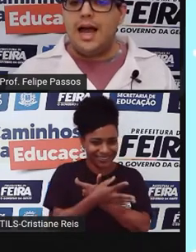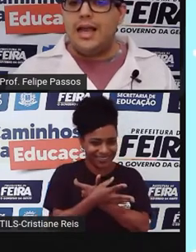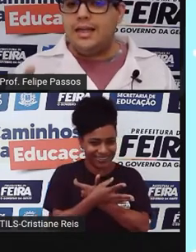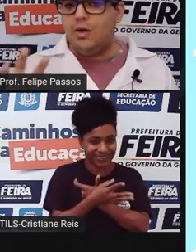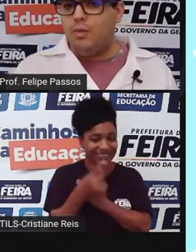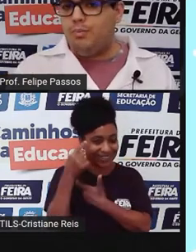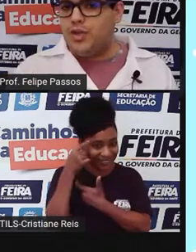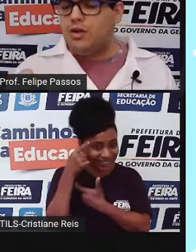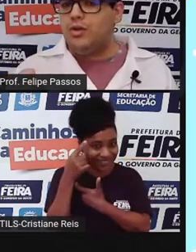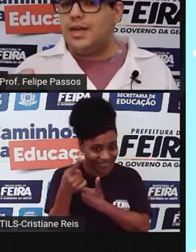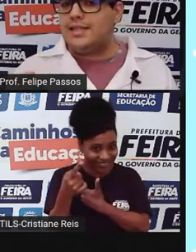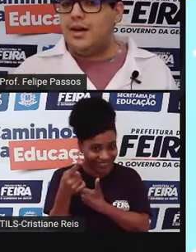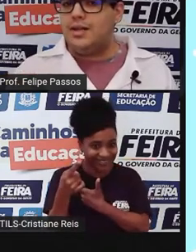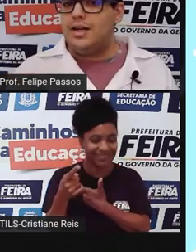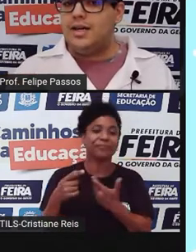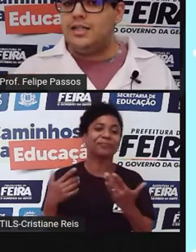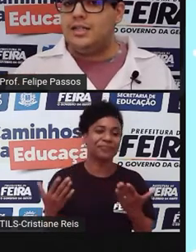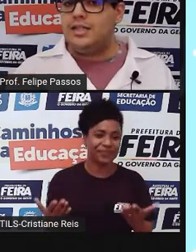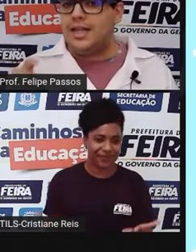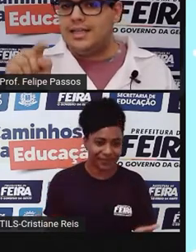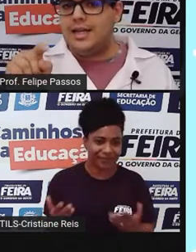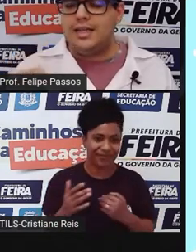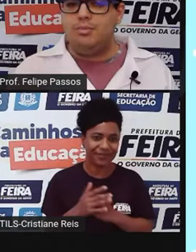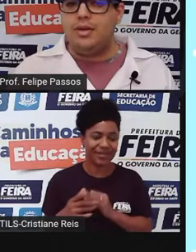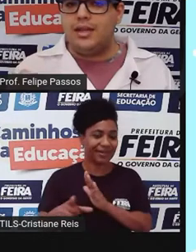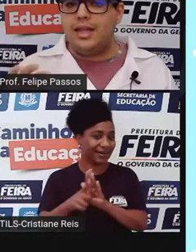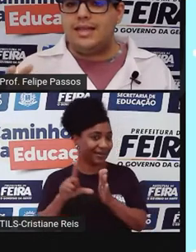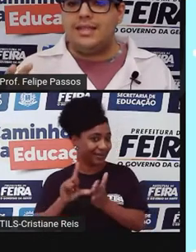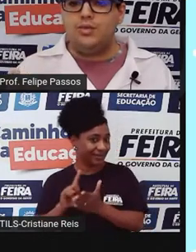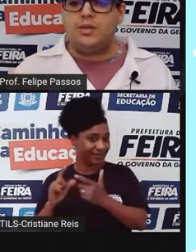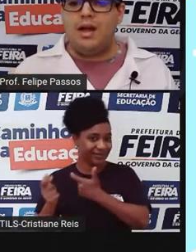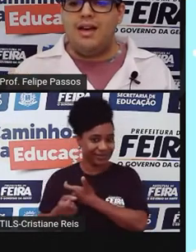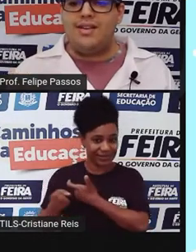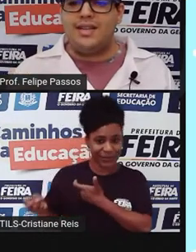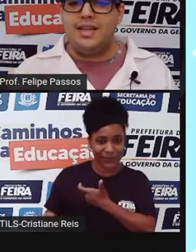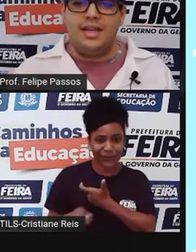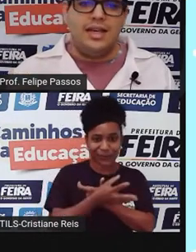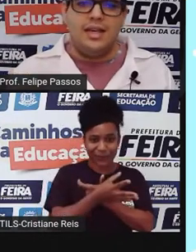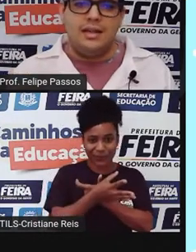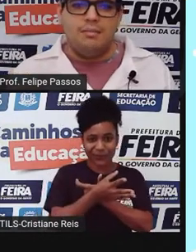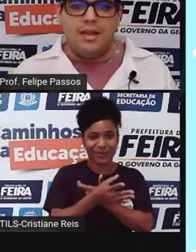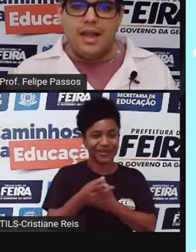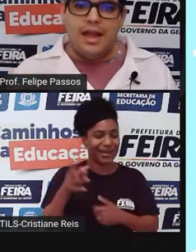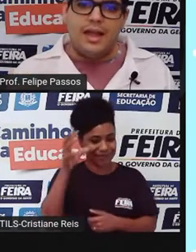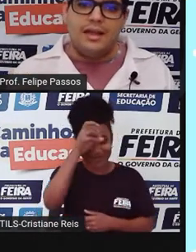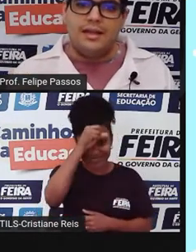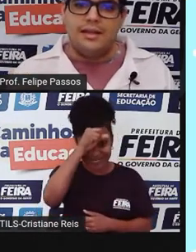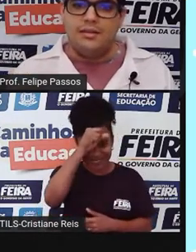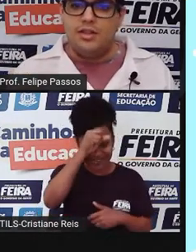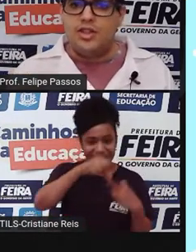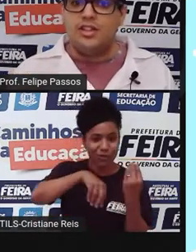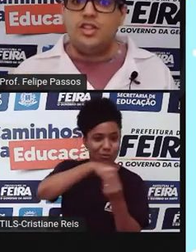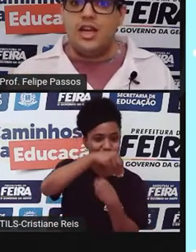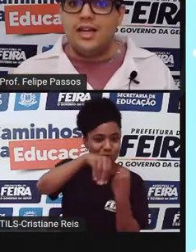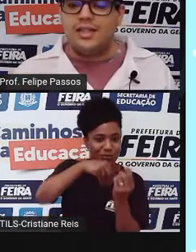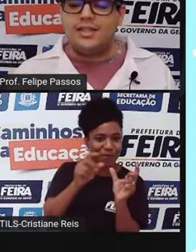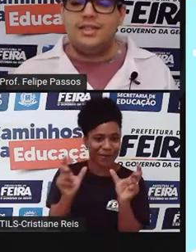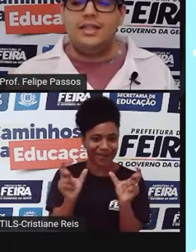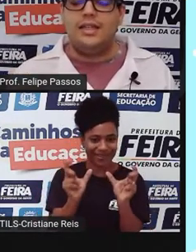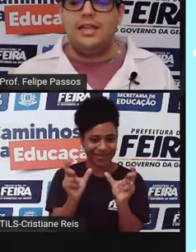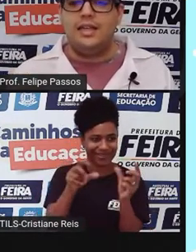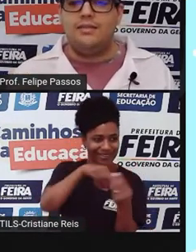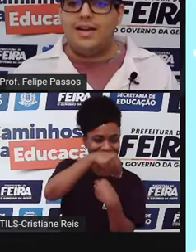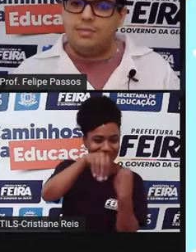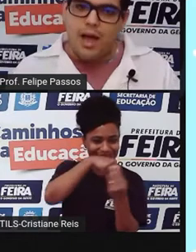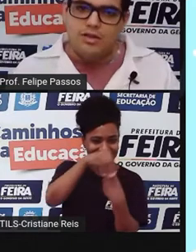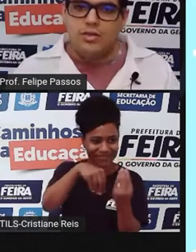é. Então, eu já coloquei essa aula antes dessa daqui, porque tem essas duas palavras aí, né, estrangeiras